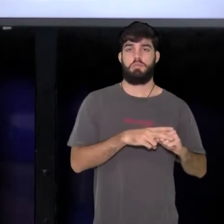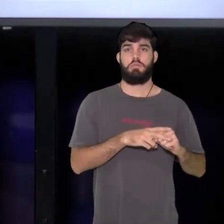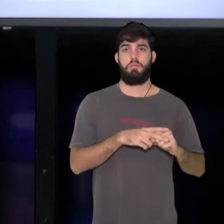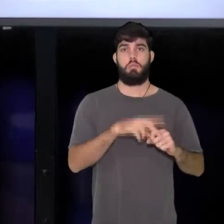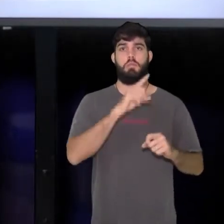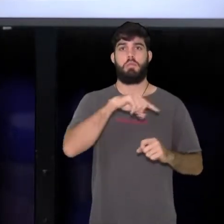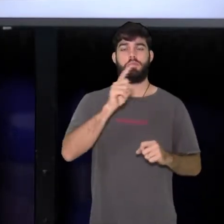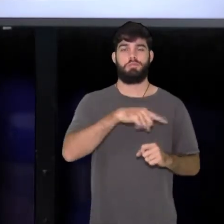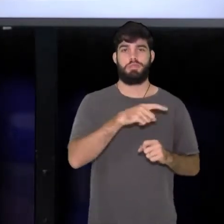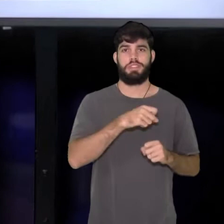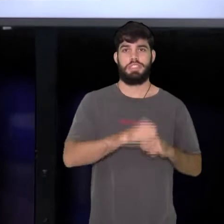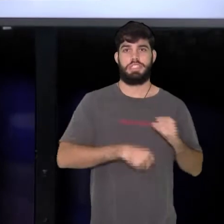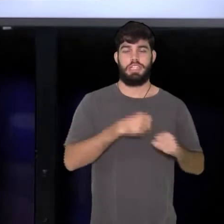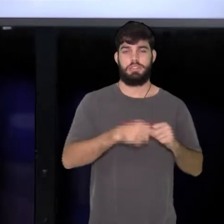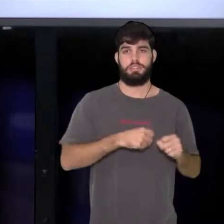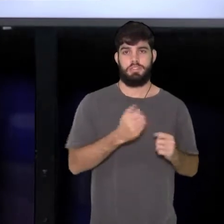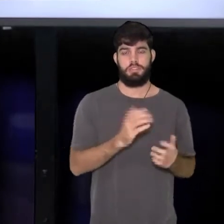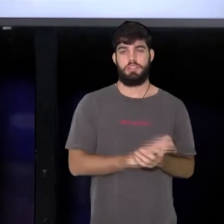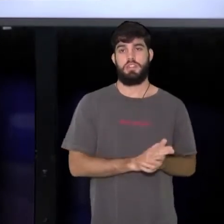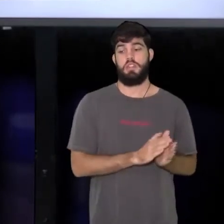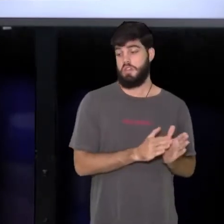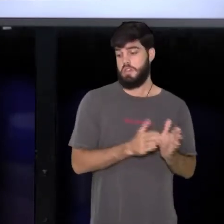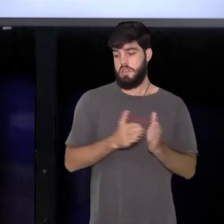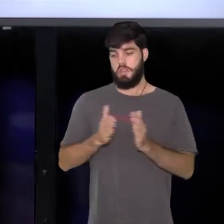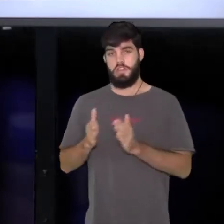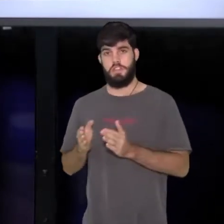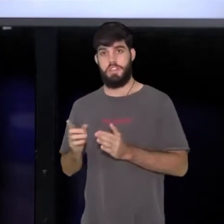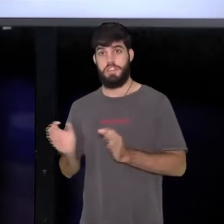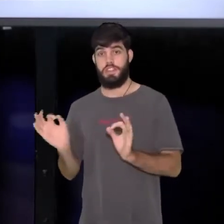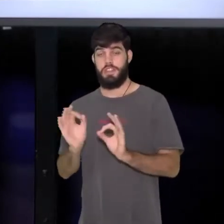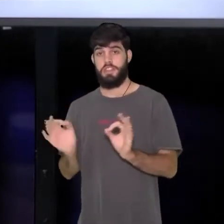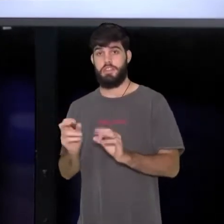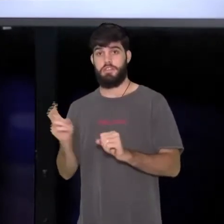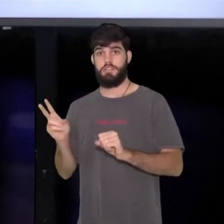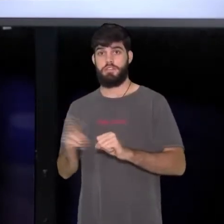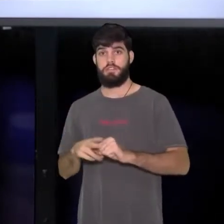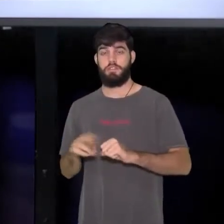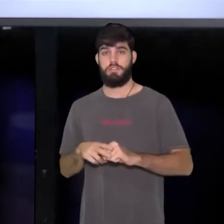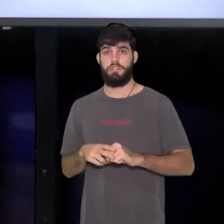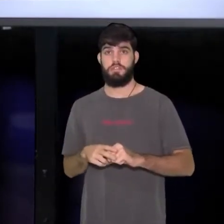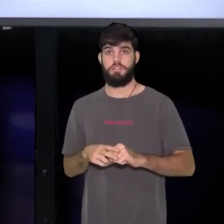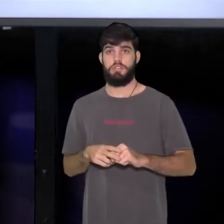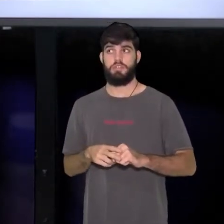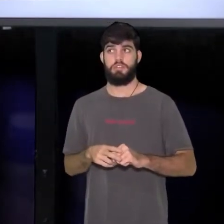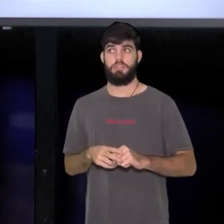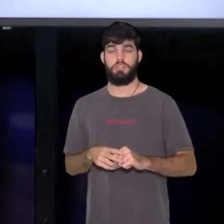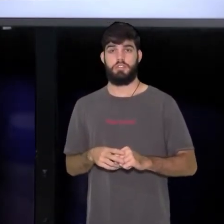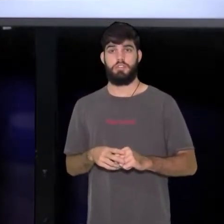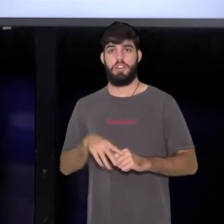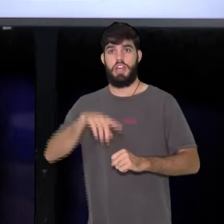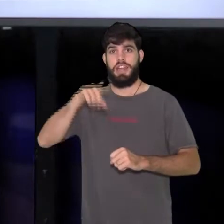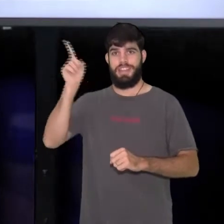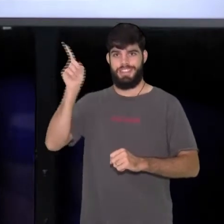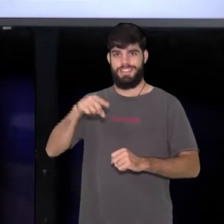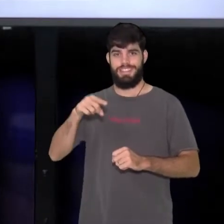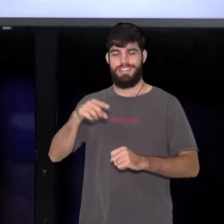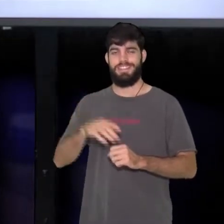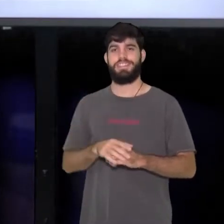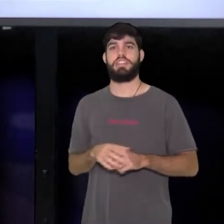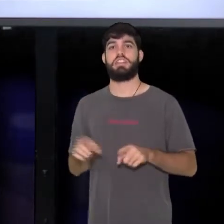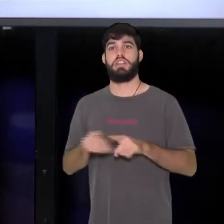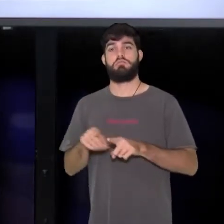proibido andar de bicicleta, e os elementos não verbais, a tarja de proibição,